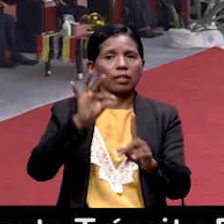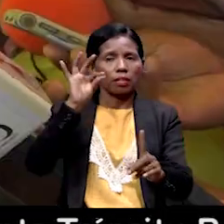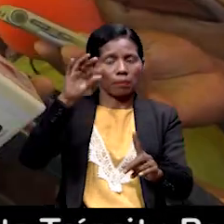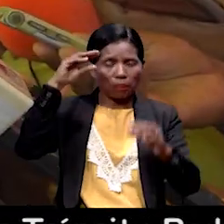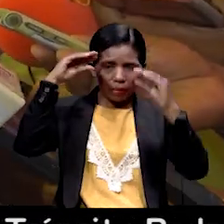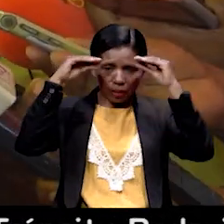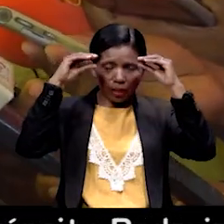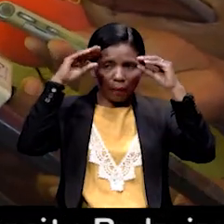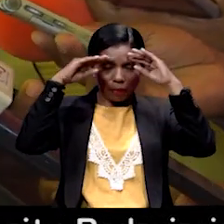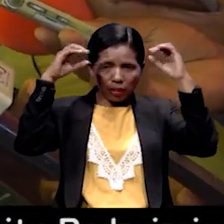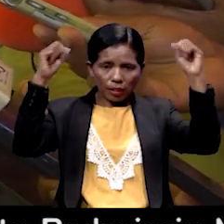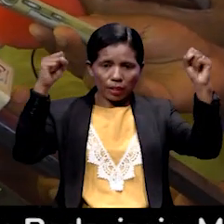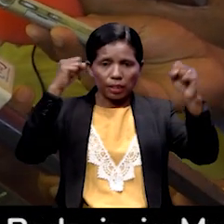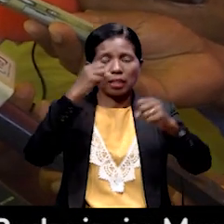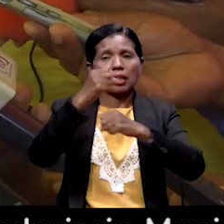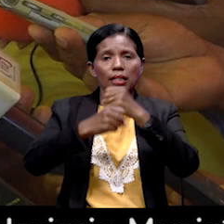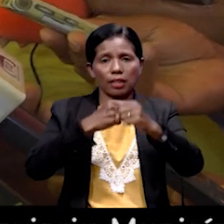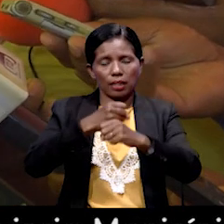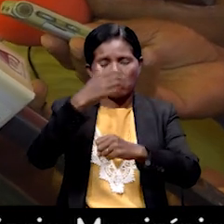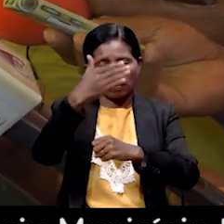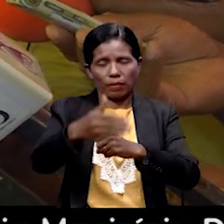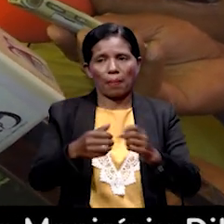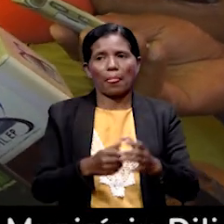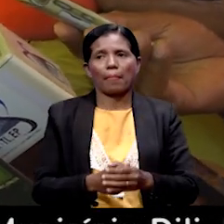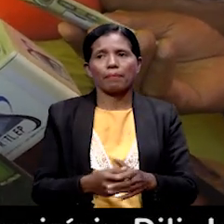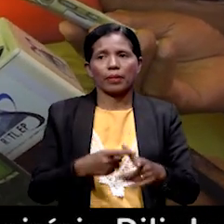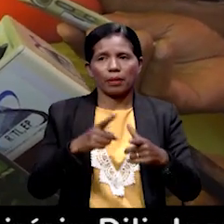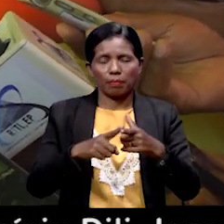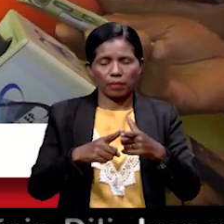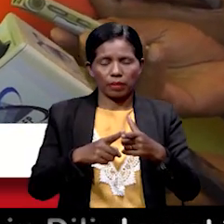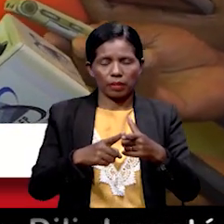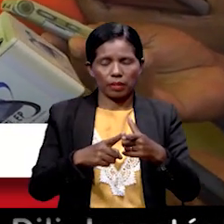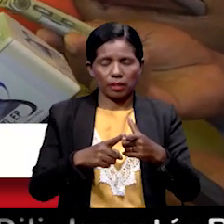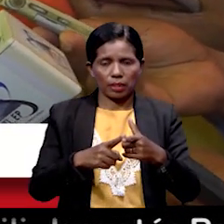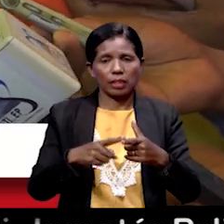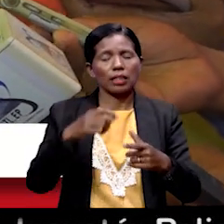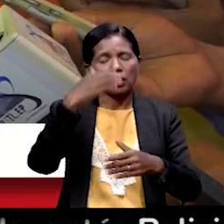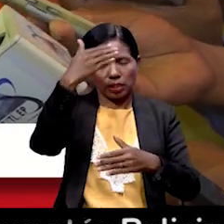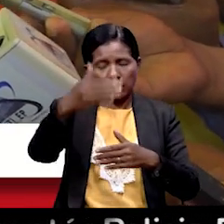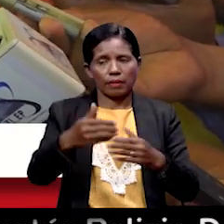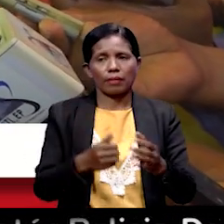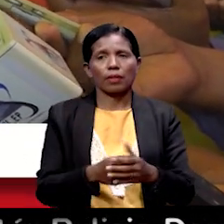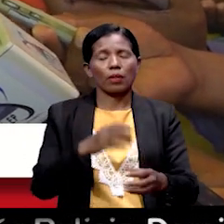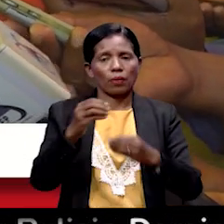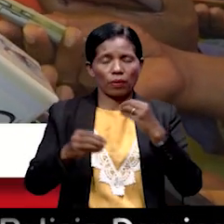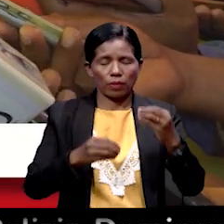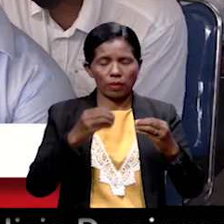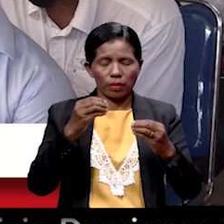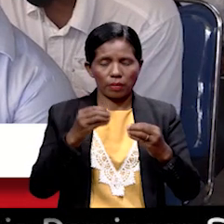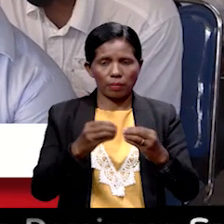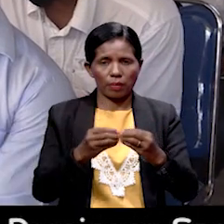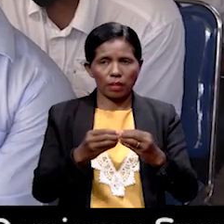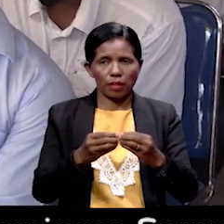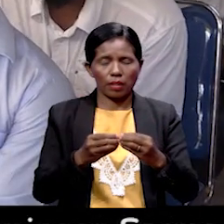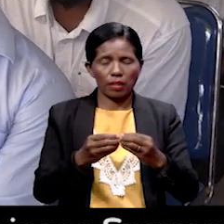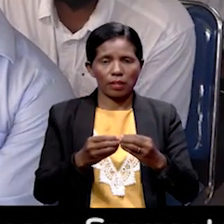oen. Mais ou menos, portanto, e ratina faltam. Depois de tempo. Além de né, quando a recandidataan